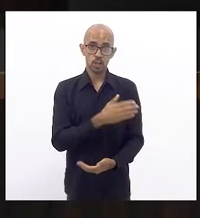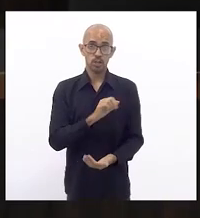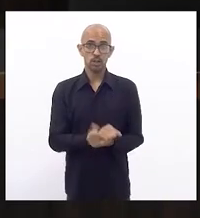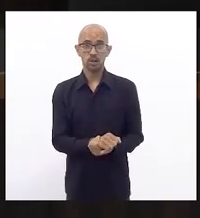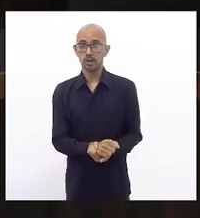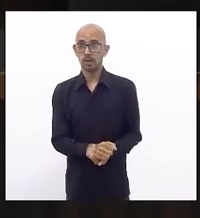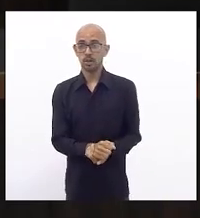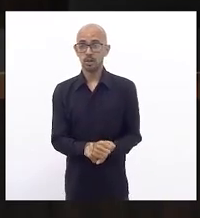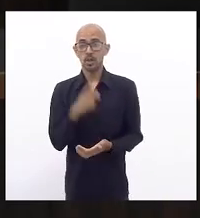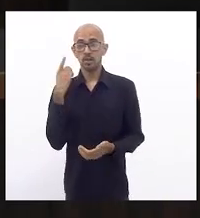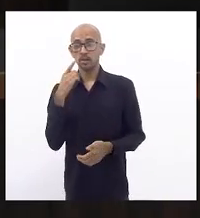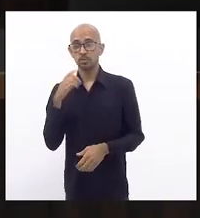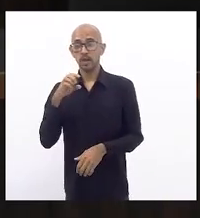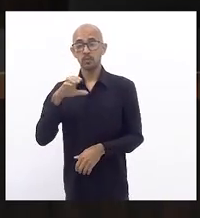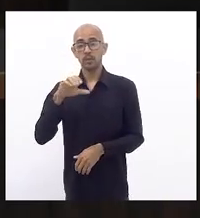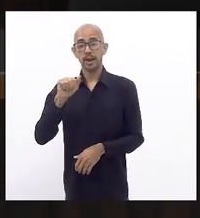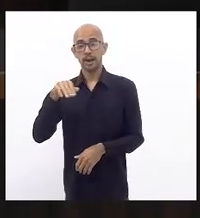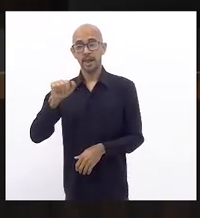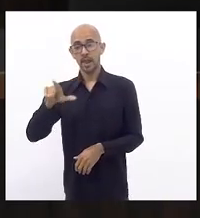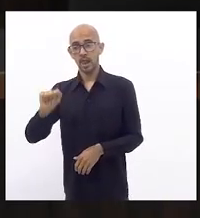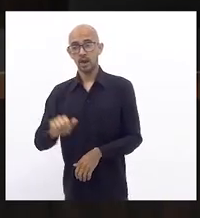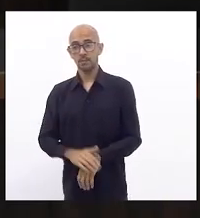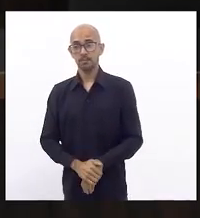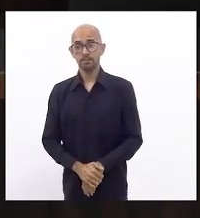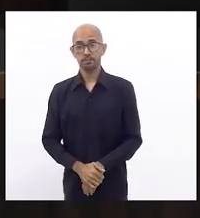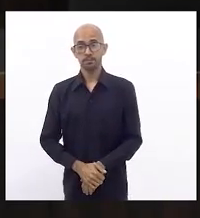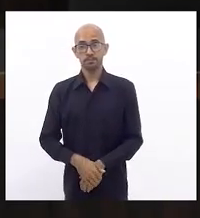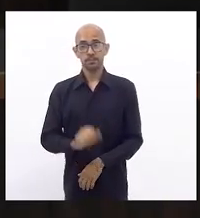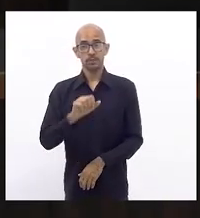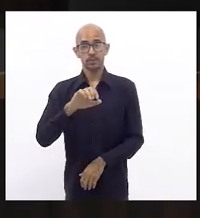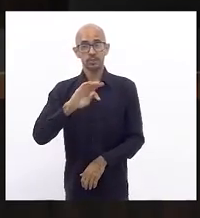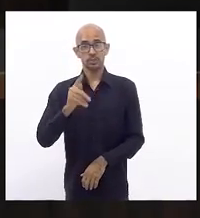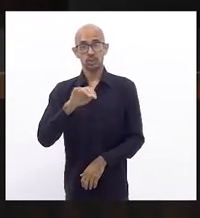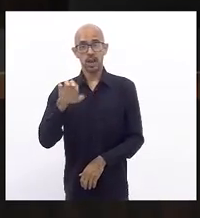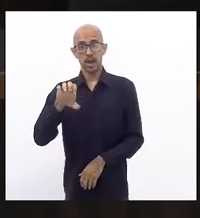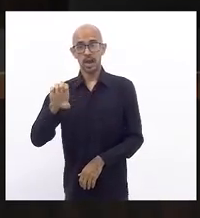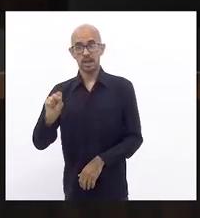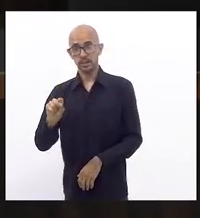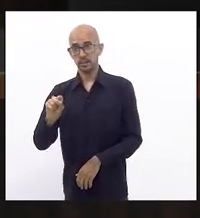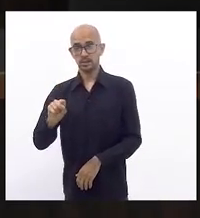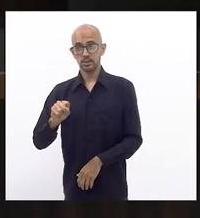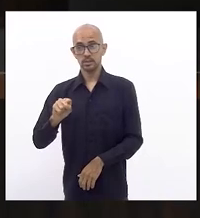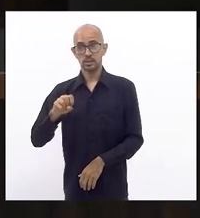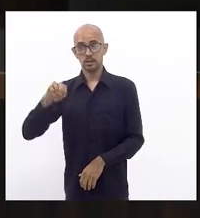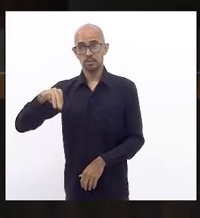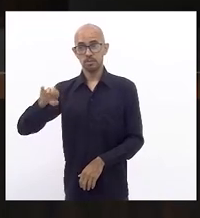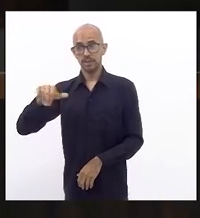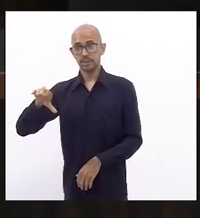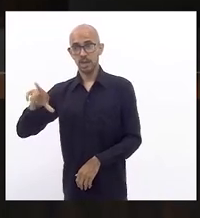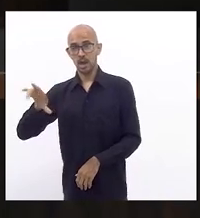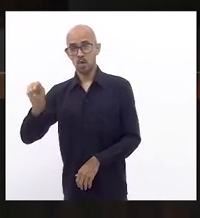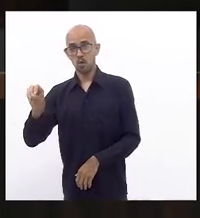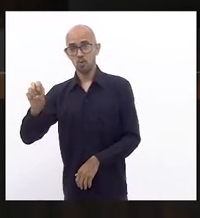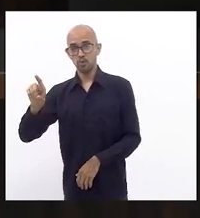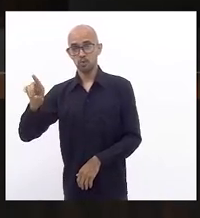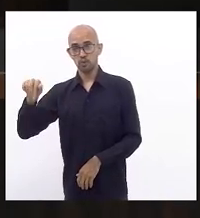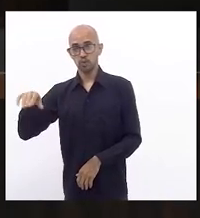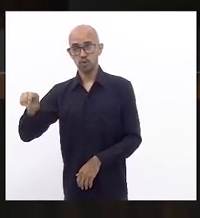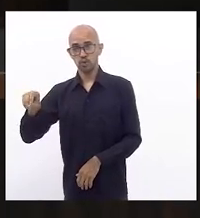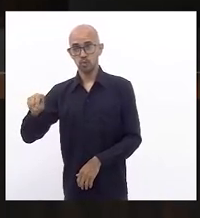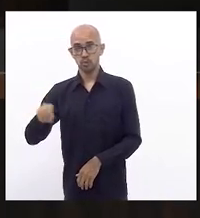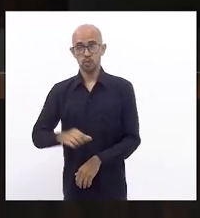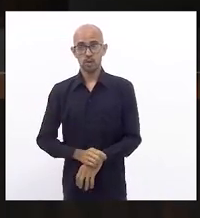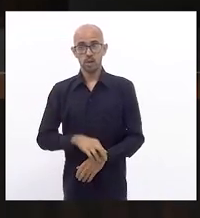deputado Márcio Canella, deputado Charles Batista, deputado Marcelo Dino, deputado Renato